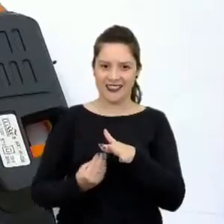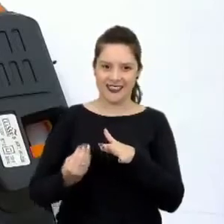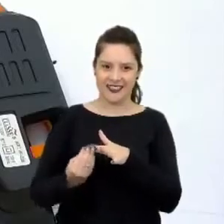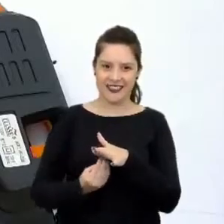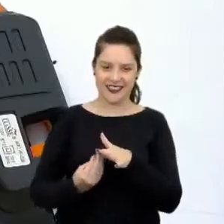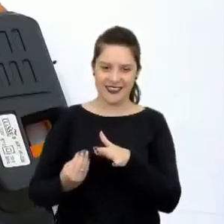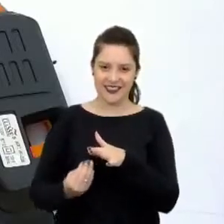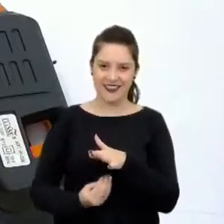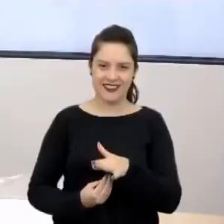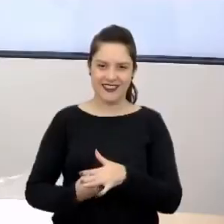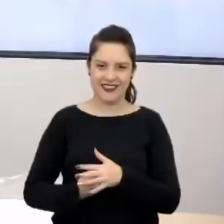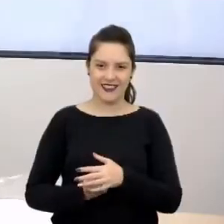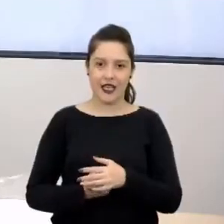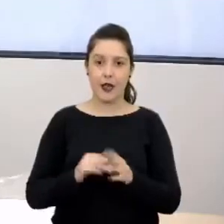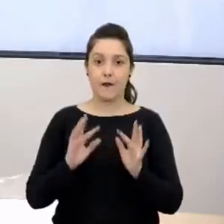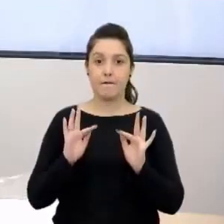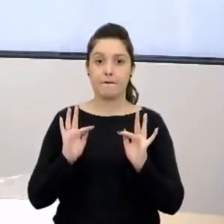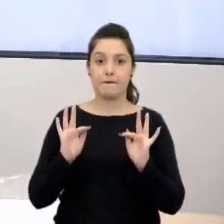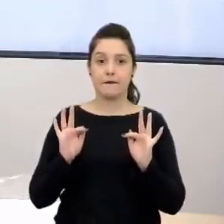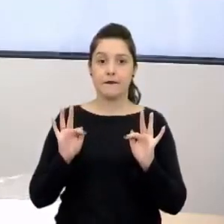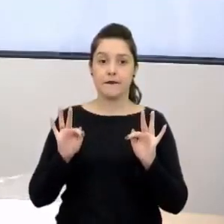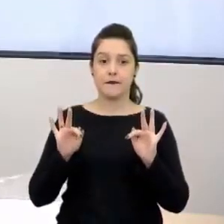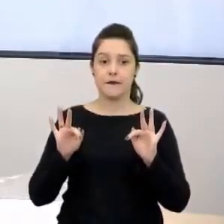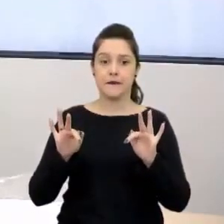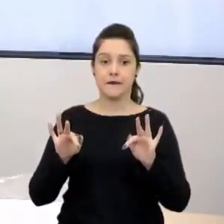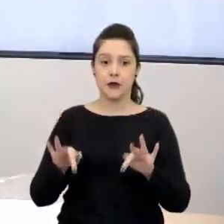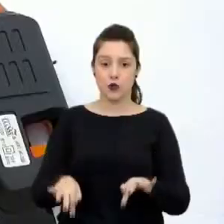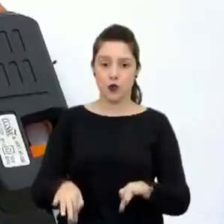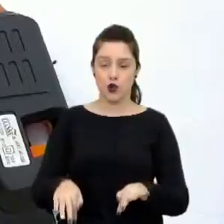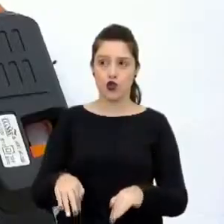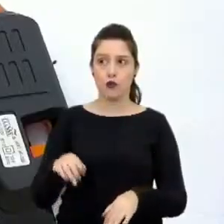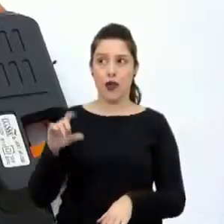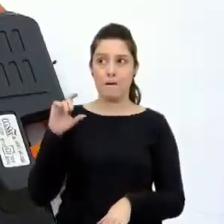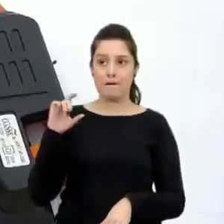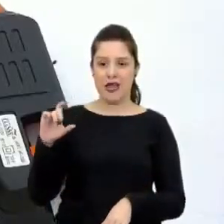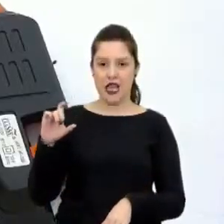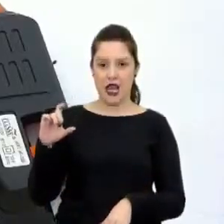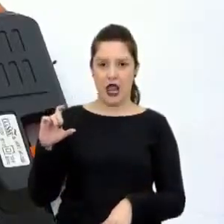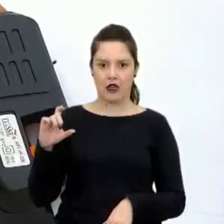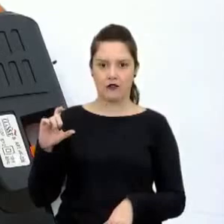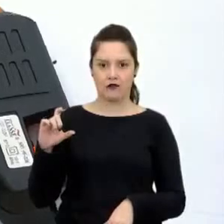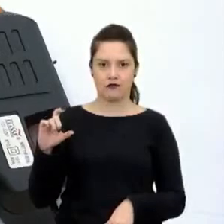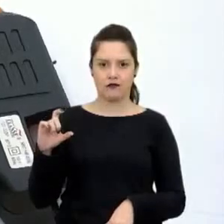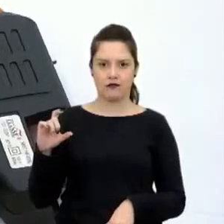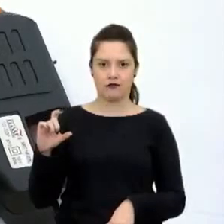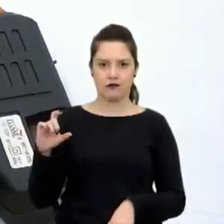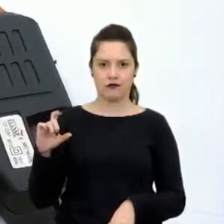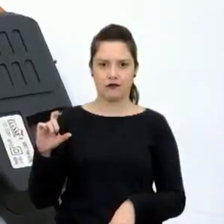Pilhas, por último, não vai me colocar junto com a pilha. O choque é pequeno, mas ele existe.